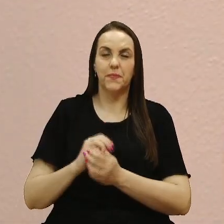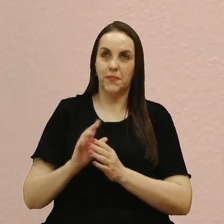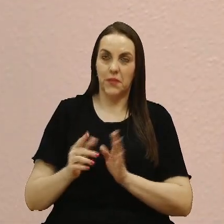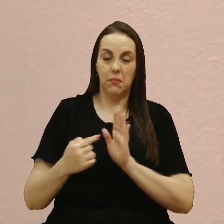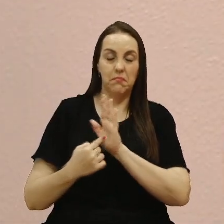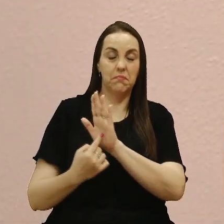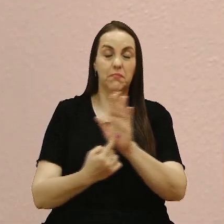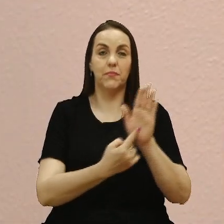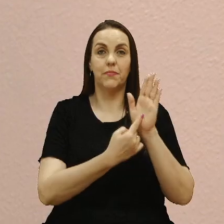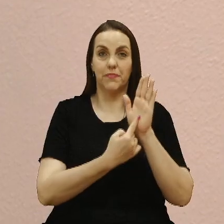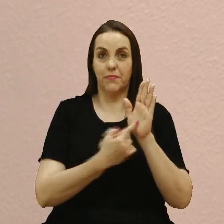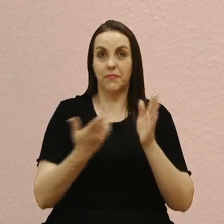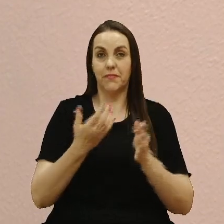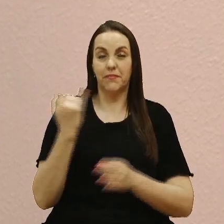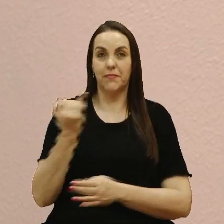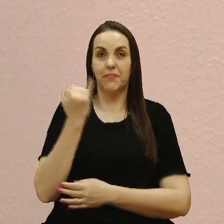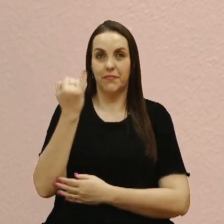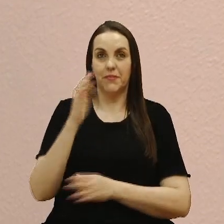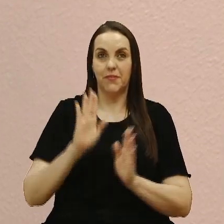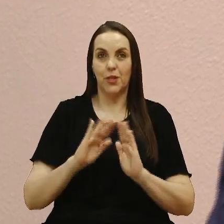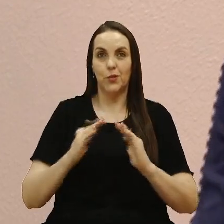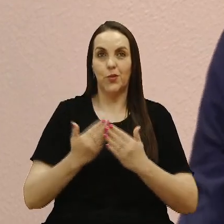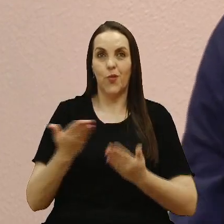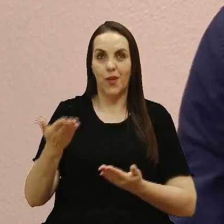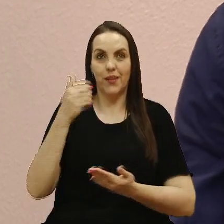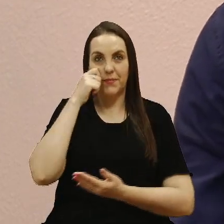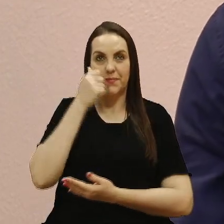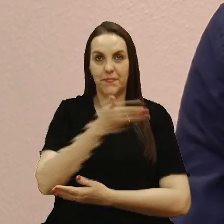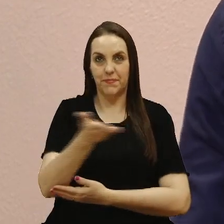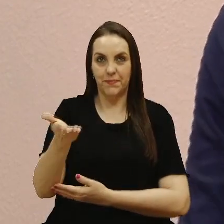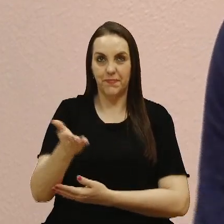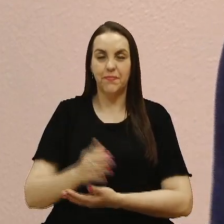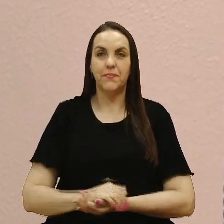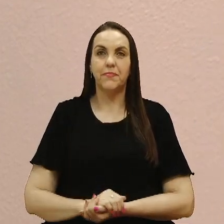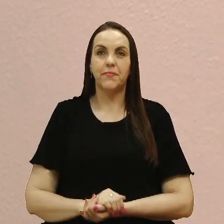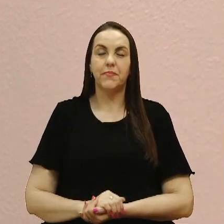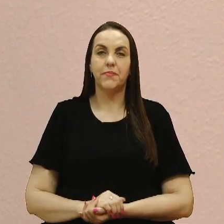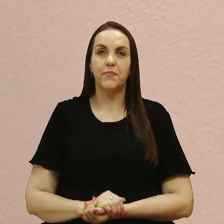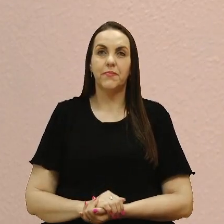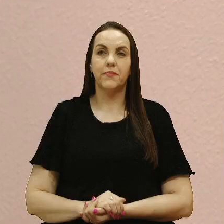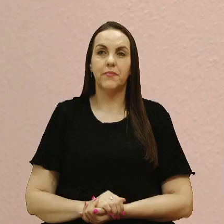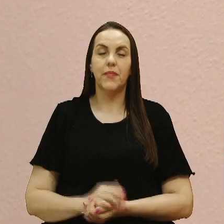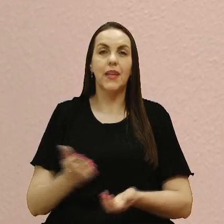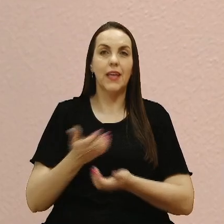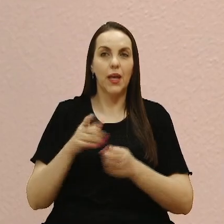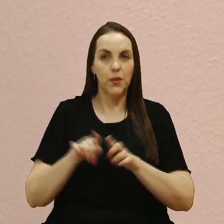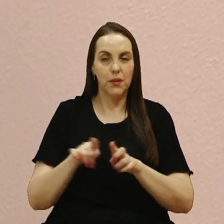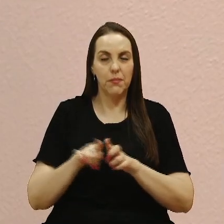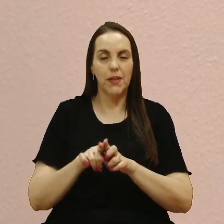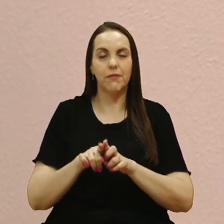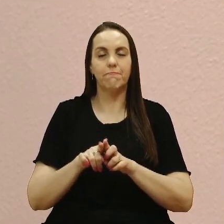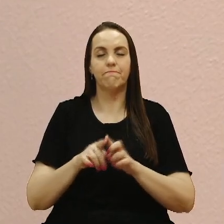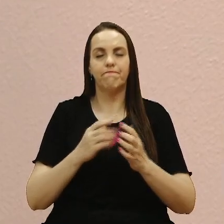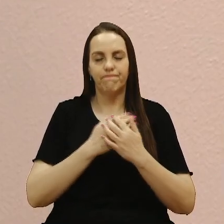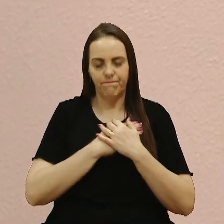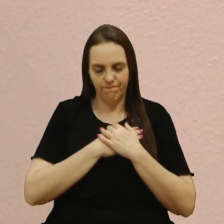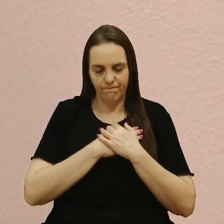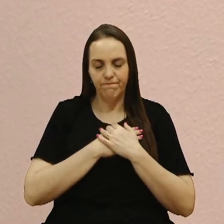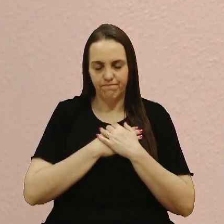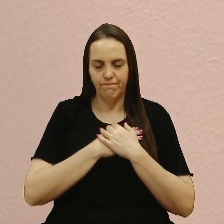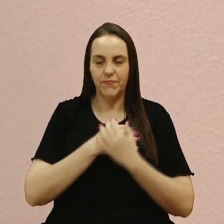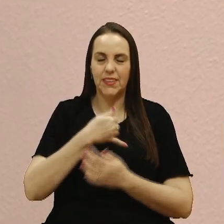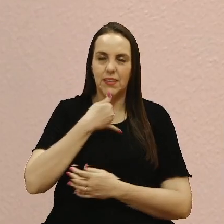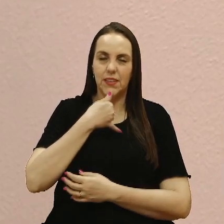destaque especial para as escolas que aqui estão presentes. Num segundo momento, quero fazer um voto de pesar e com muita